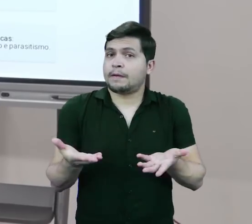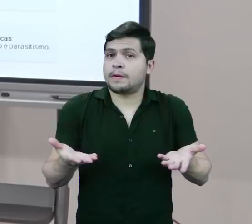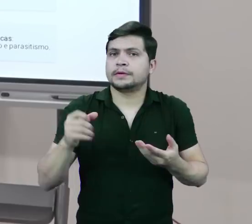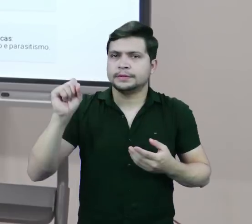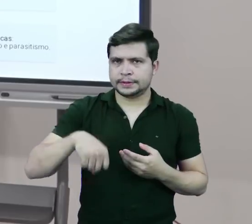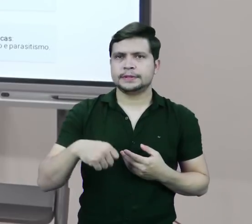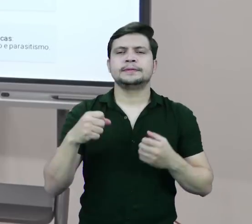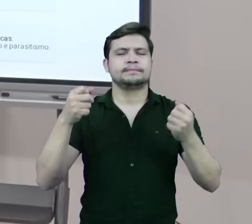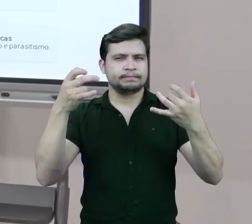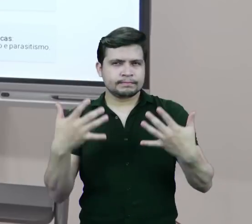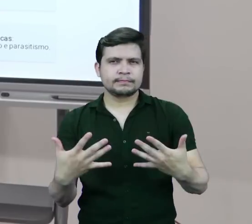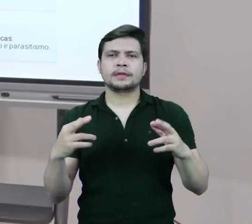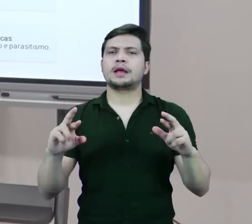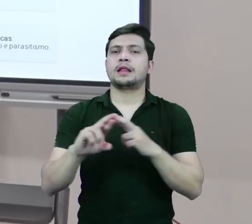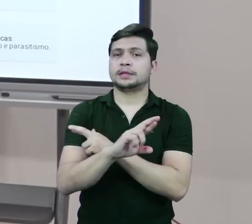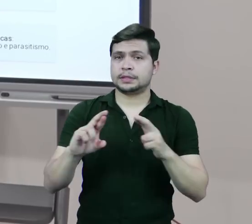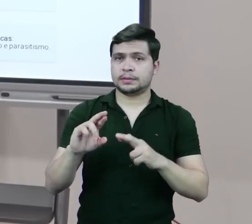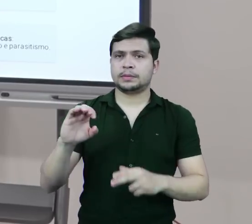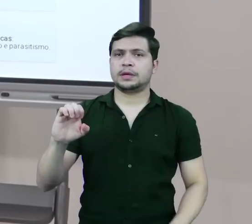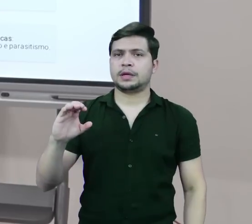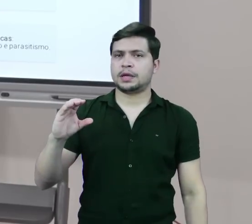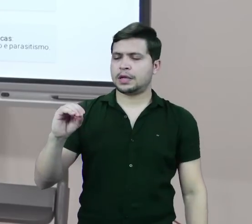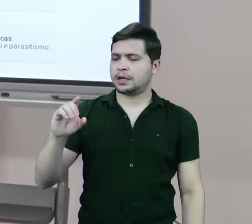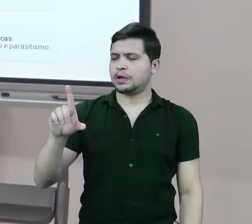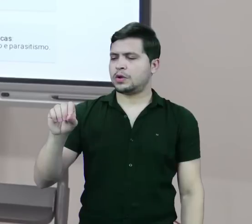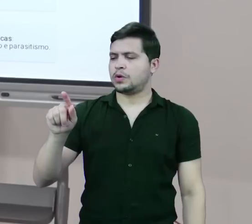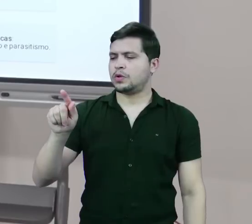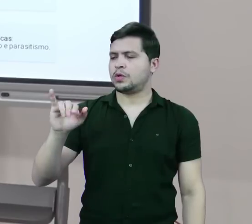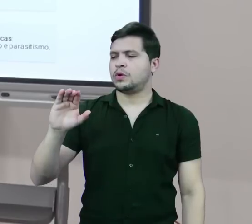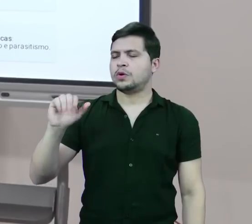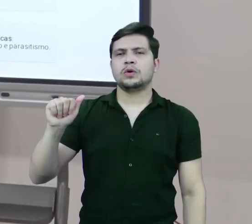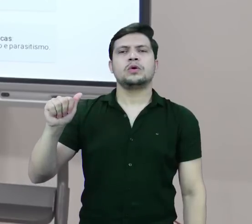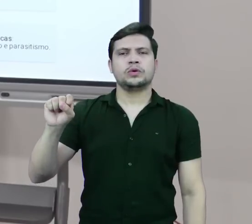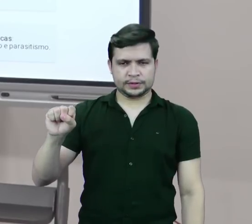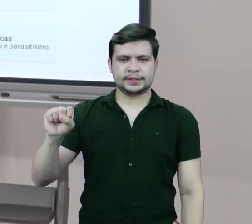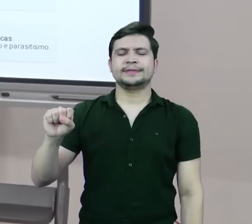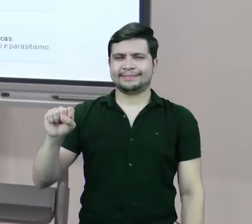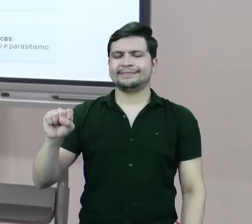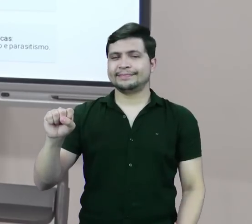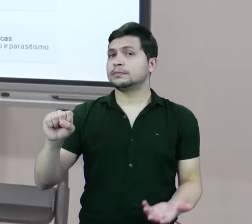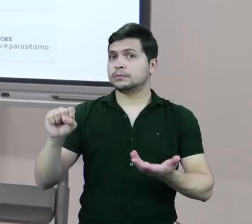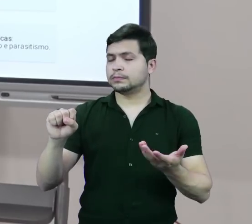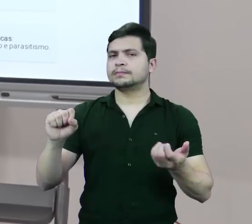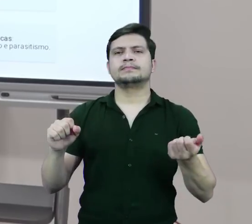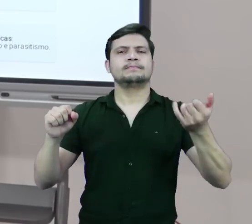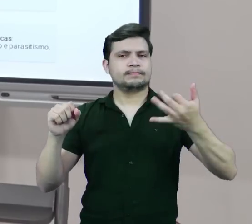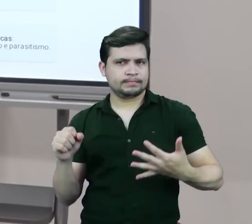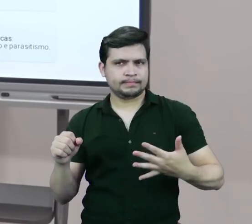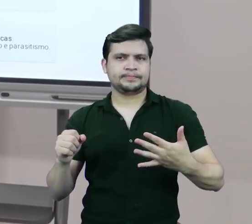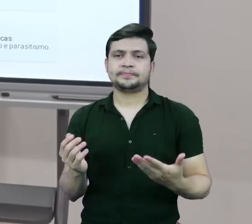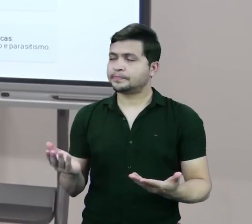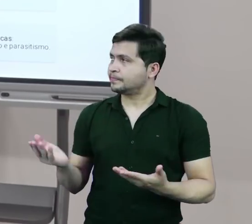Agora sim nós vamos falar de relações ecológicas. Nós já falamos de teia alimentar, de cadeia alimentar, dos seres vivos, das populações,